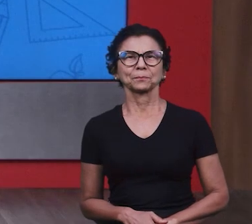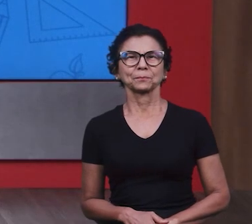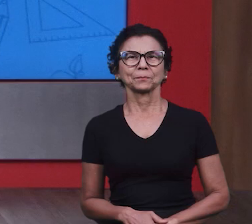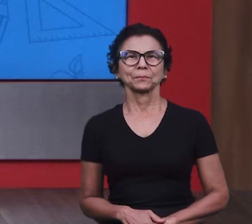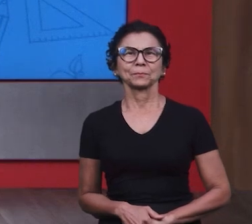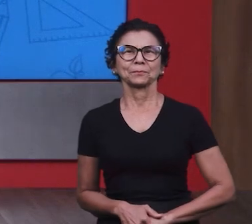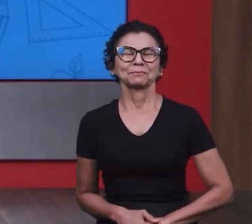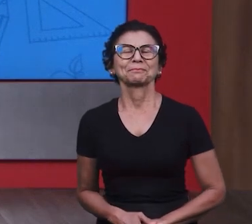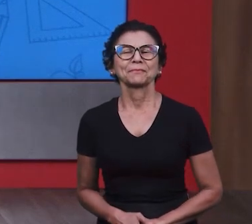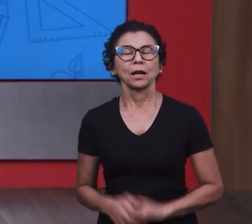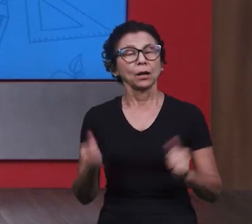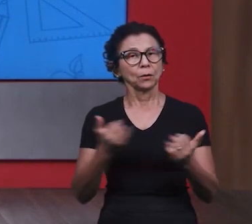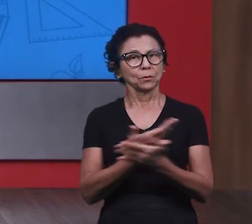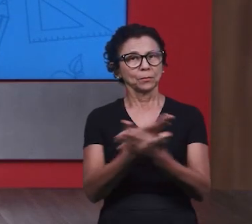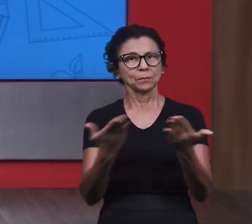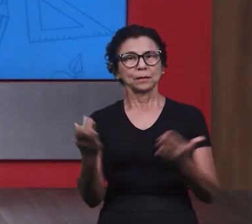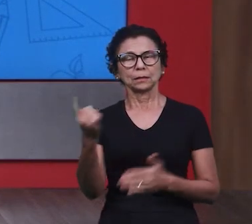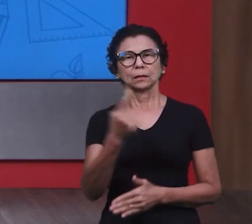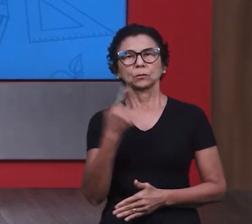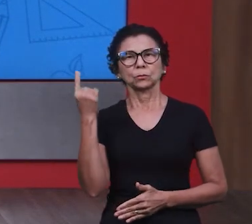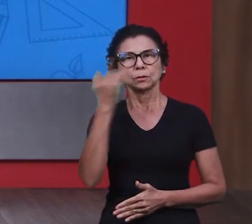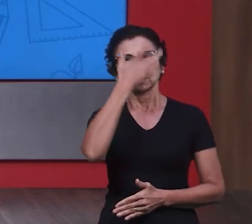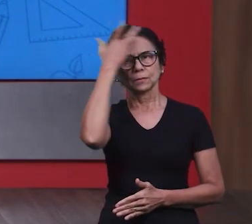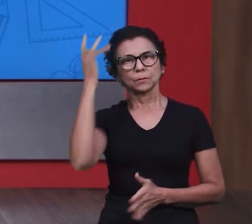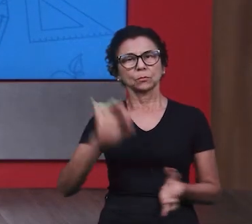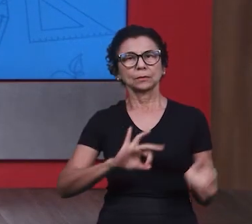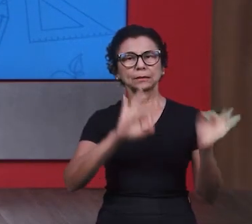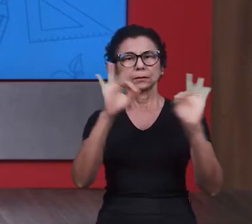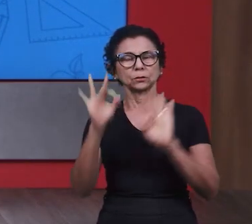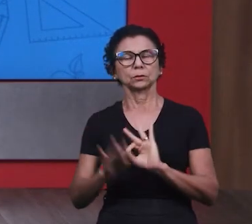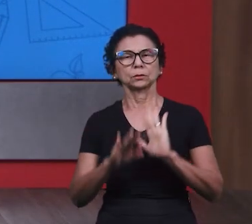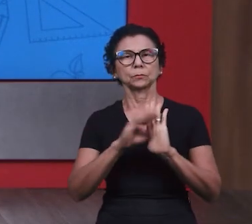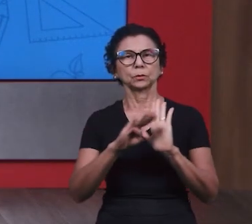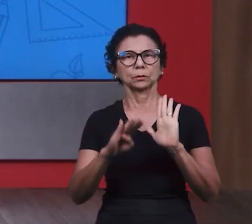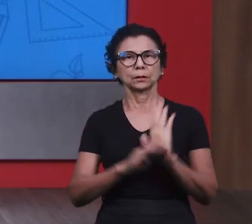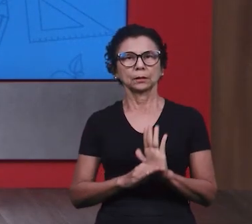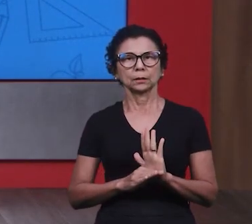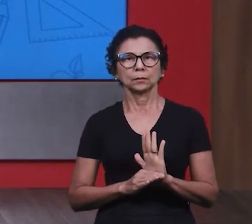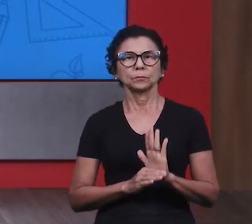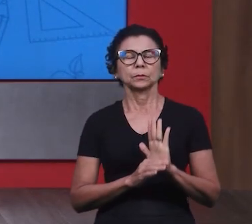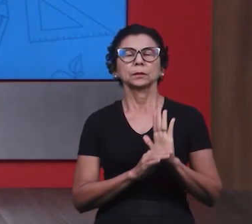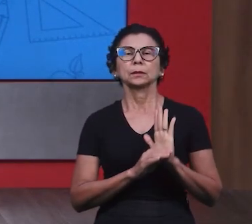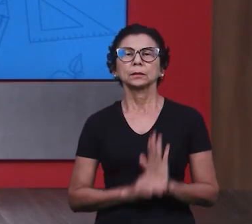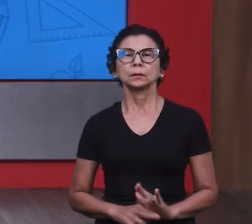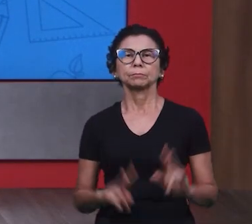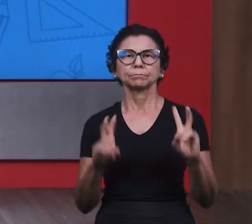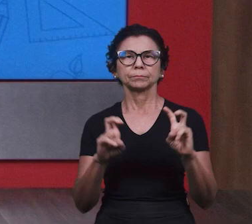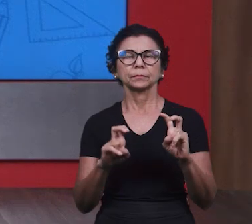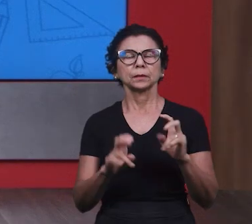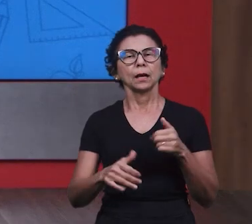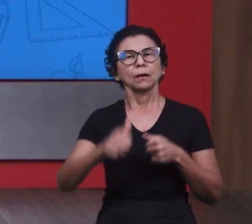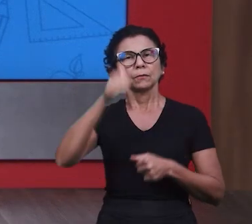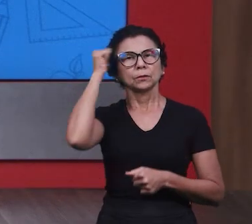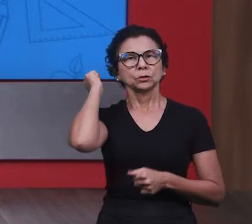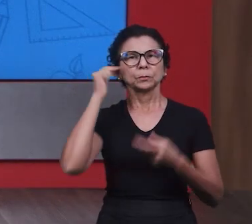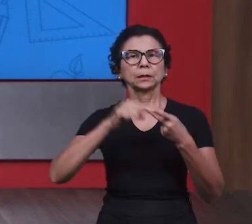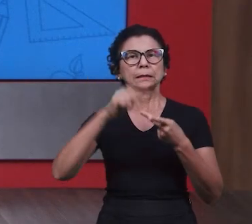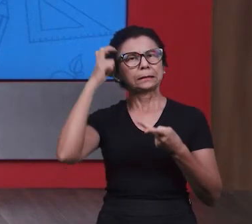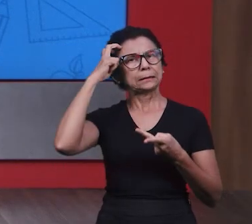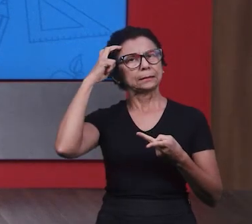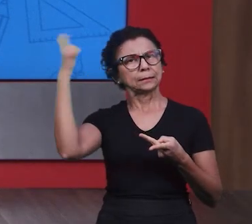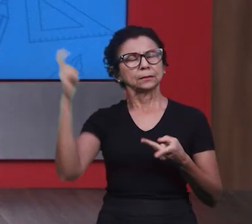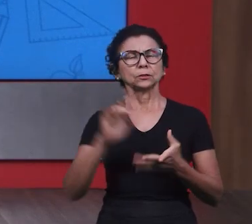Eu saúdo a todos que estão assistindo esse programa, de nome Vestibular Inteligente, com a paz do